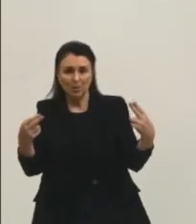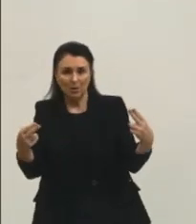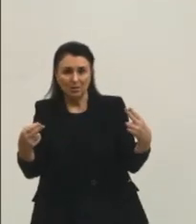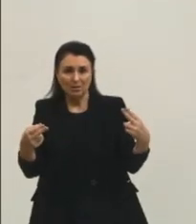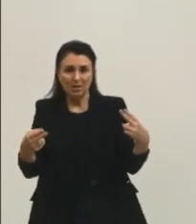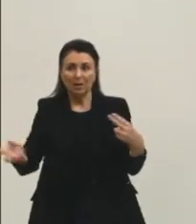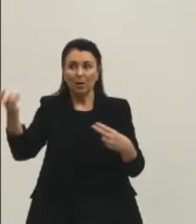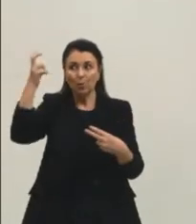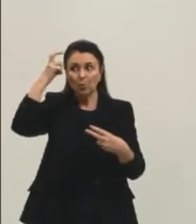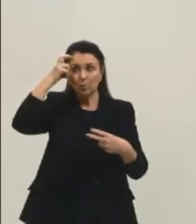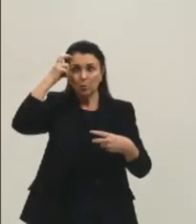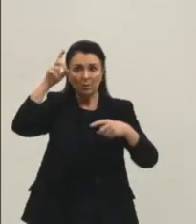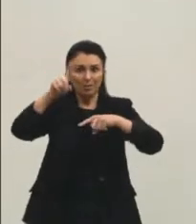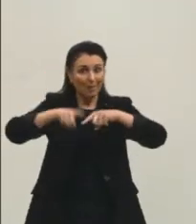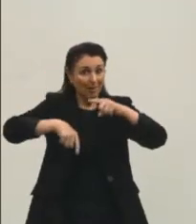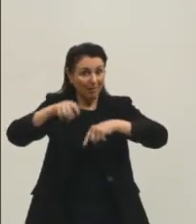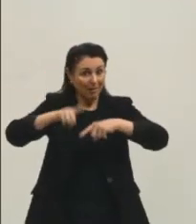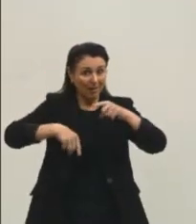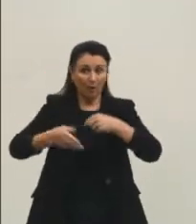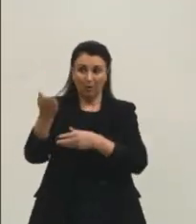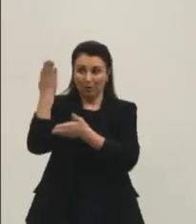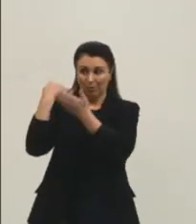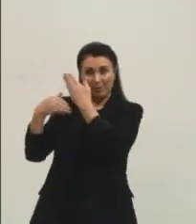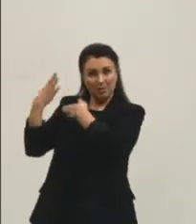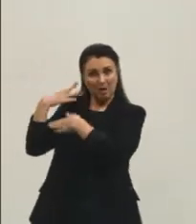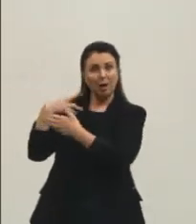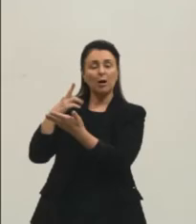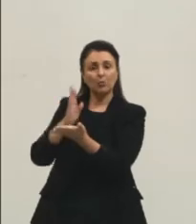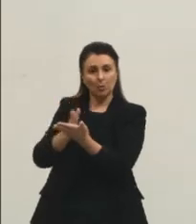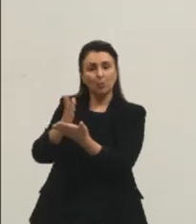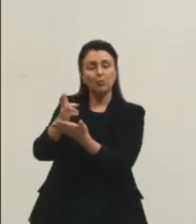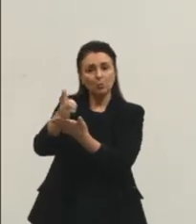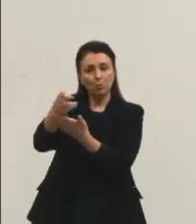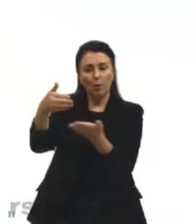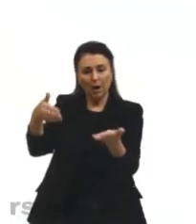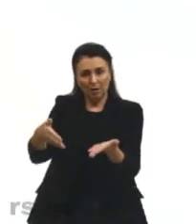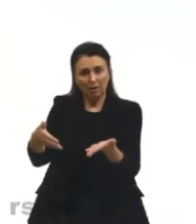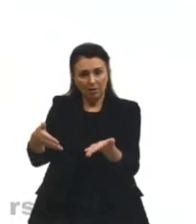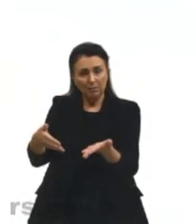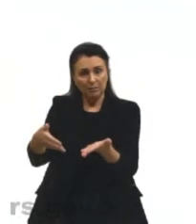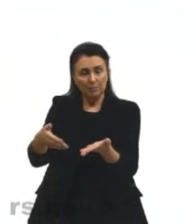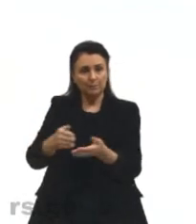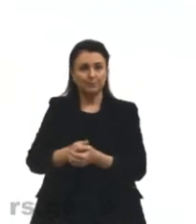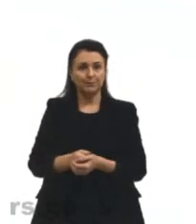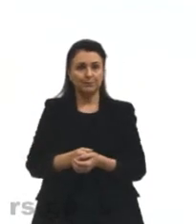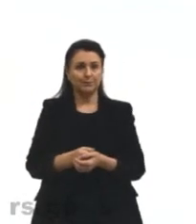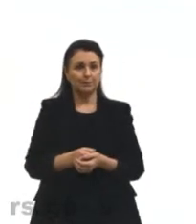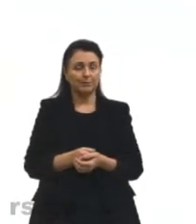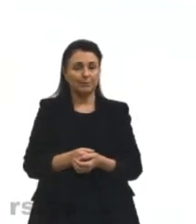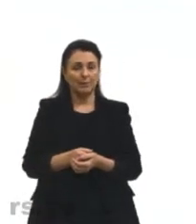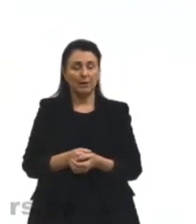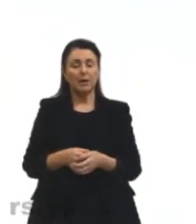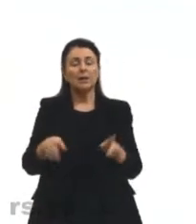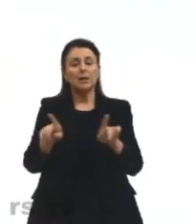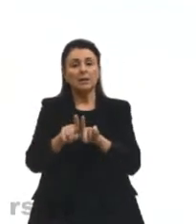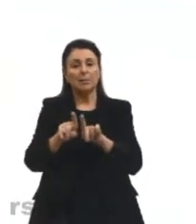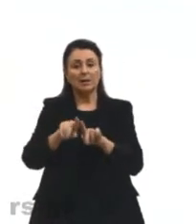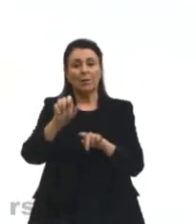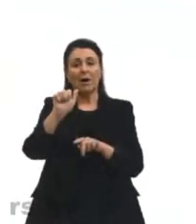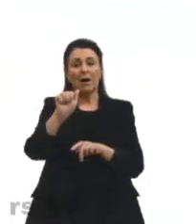cultura material que perduraram nap sobreviveram à passagem do tempo o e